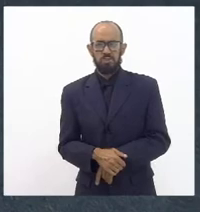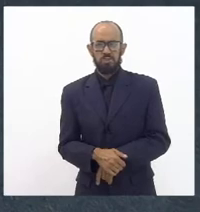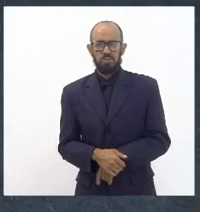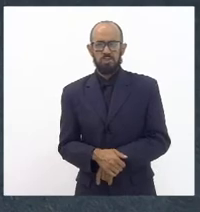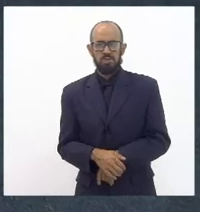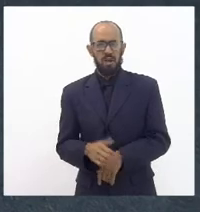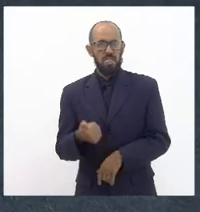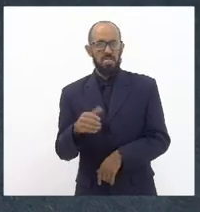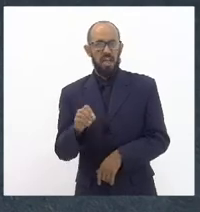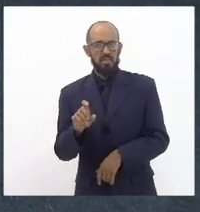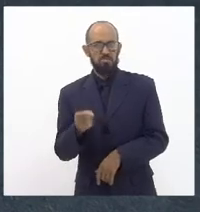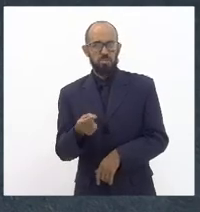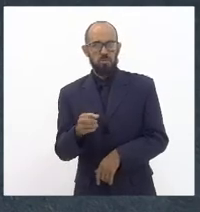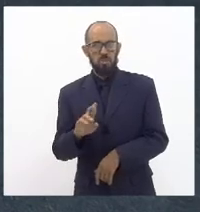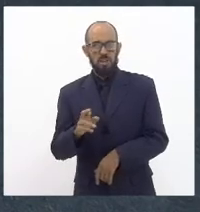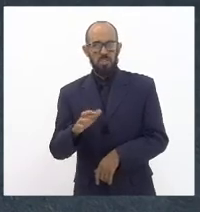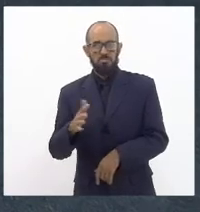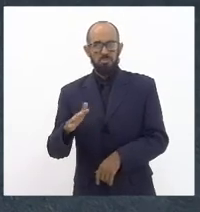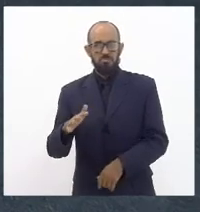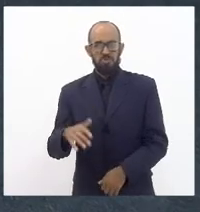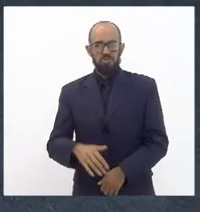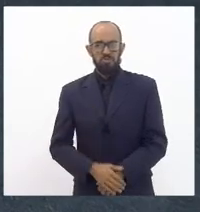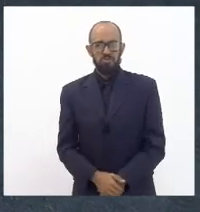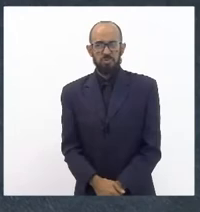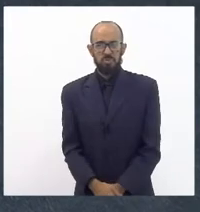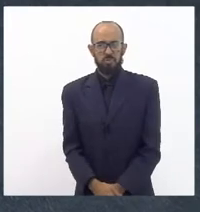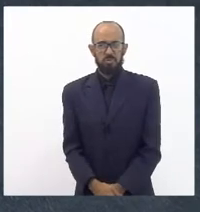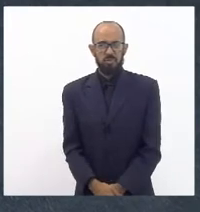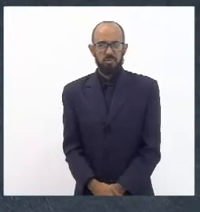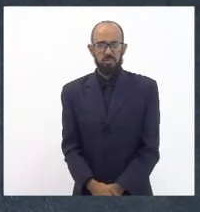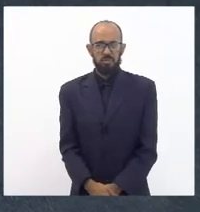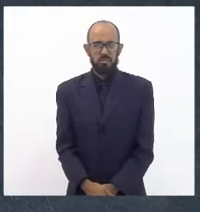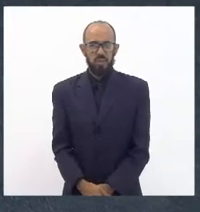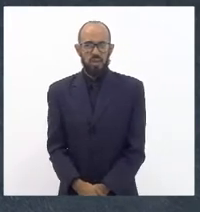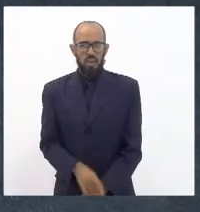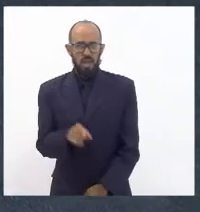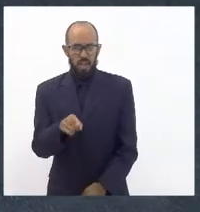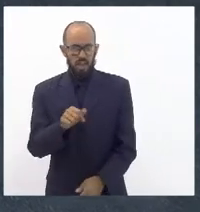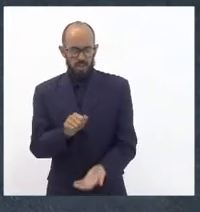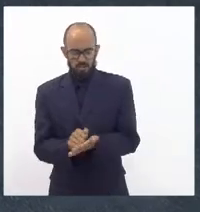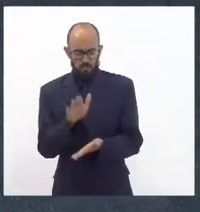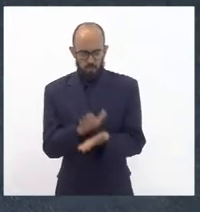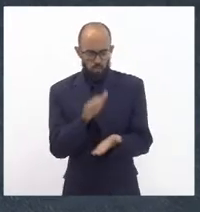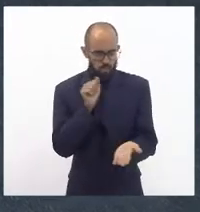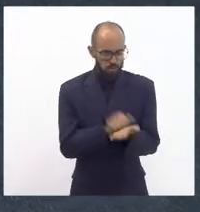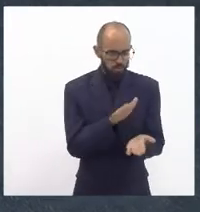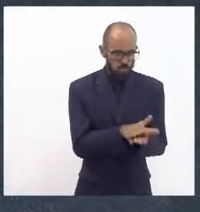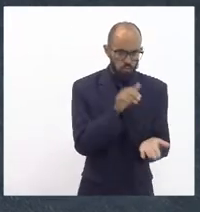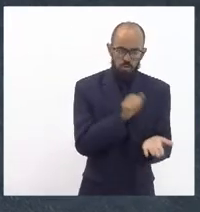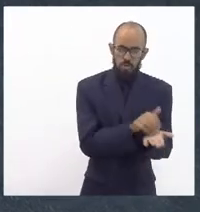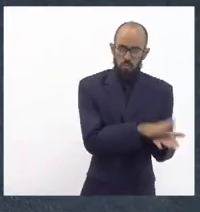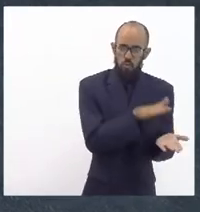lá r$ 10000 um Fusquinha de débil tanta multa